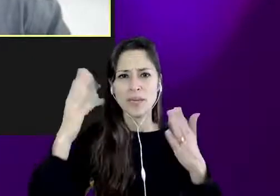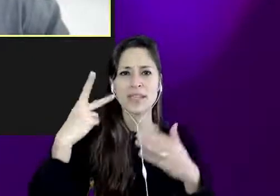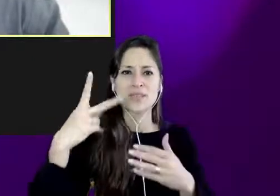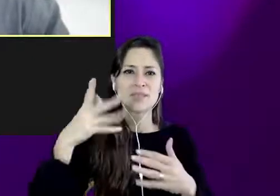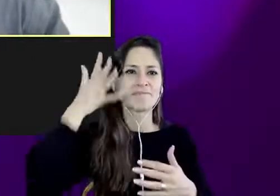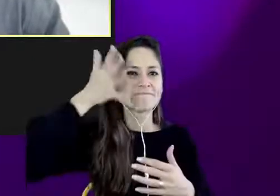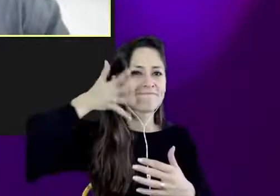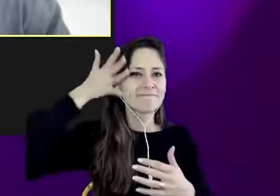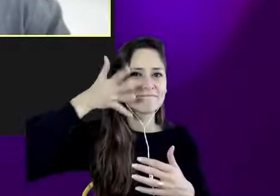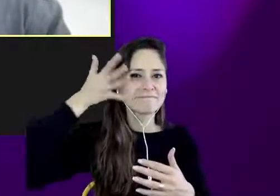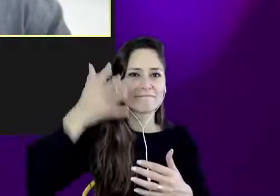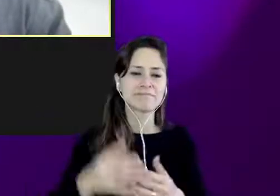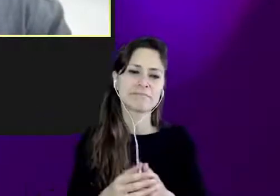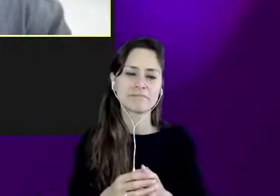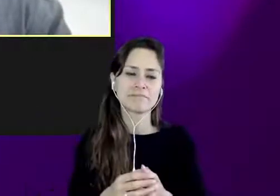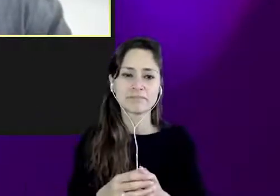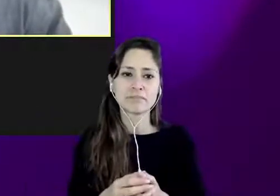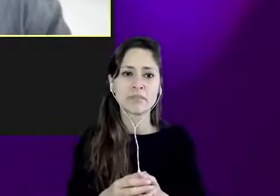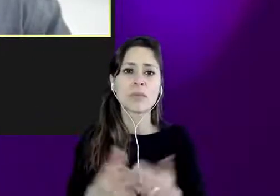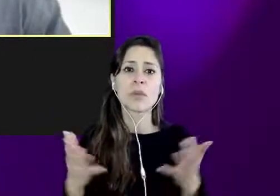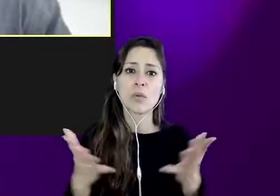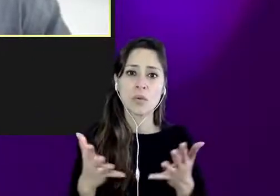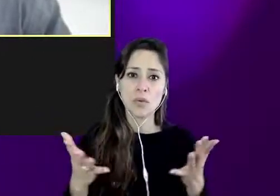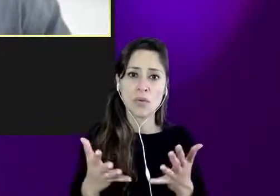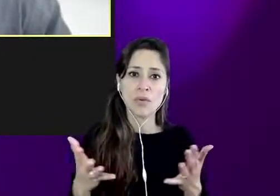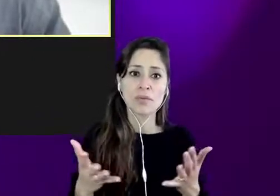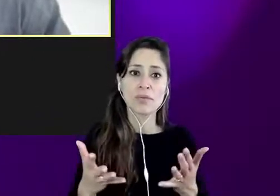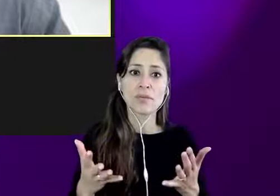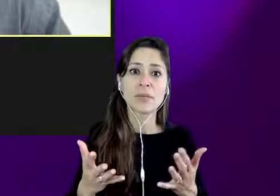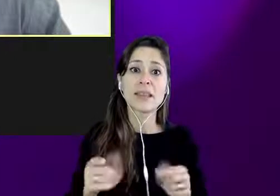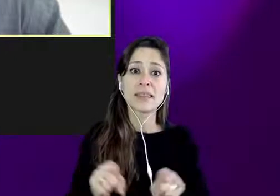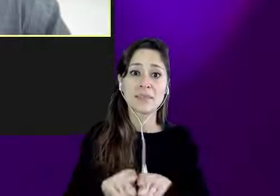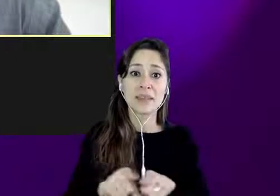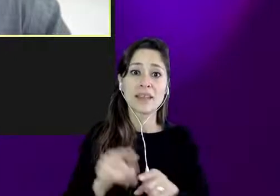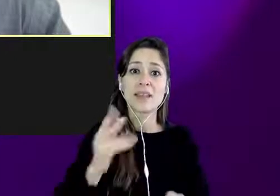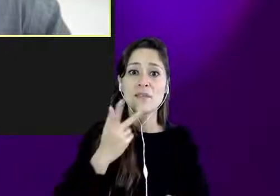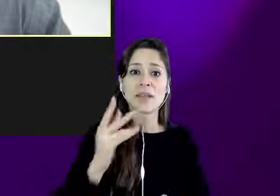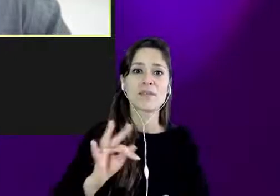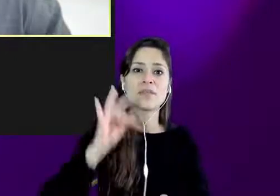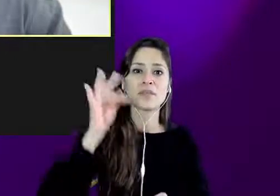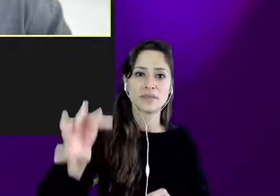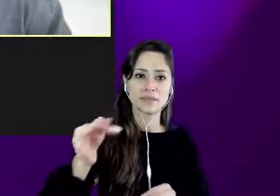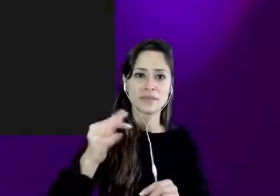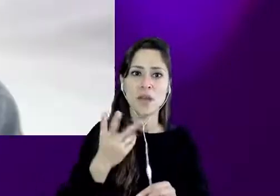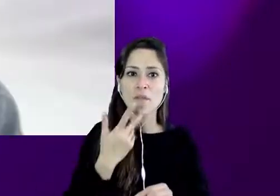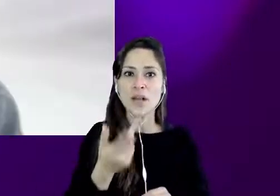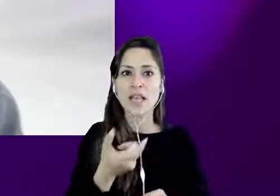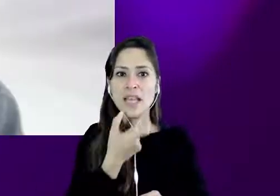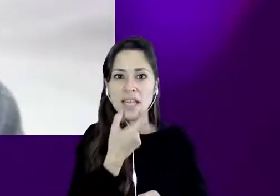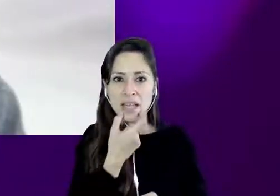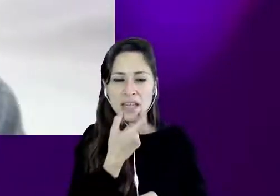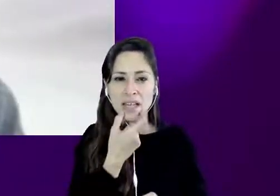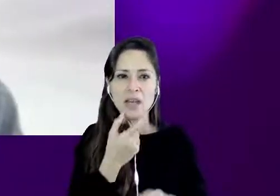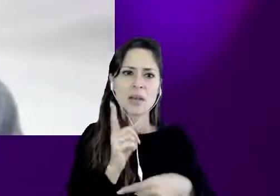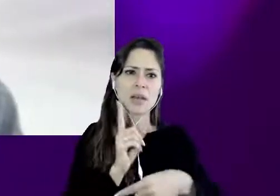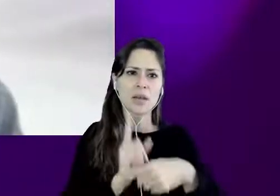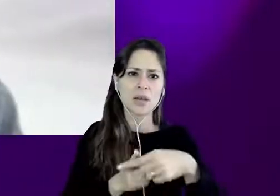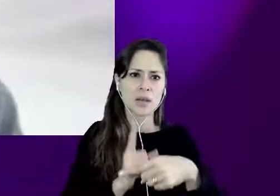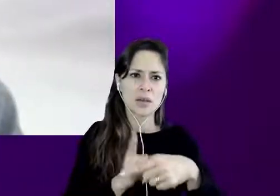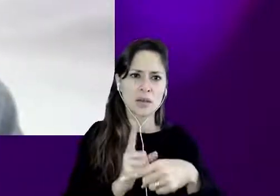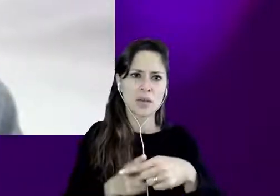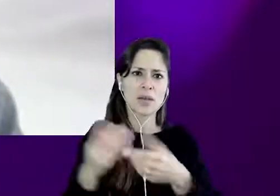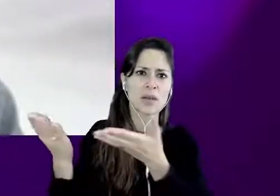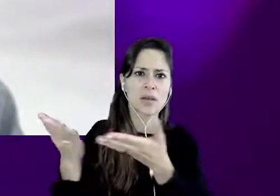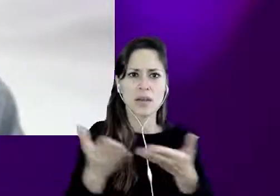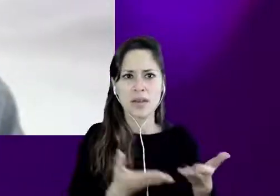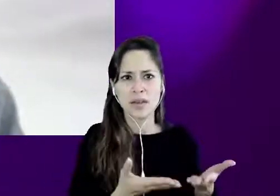estão vendo, nós estamos falando sobre o presente, agora nós vamos falar um pouco sobre o futuro. Eu vou falar em inglês, né, porque eu vou introduzir meu colega em inglês